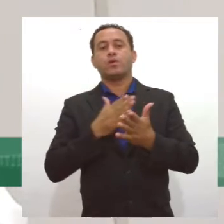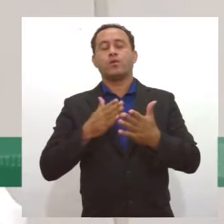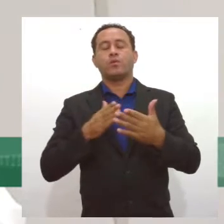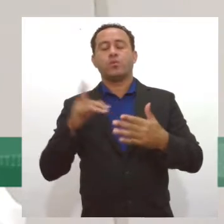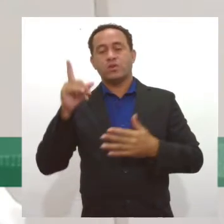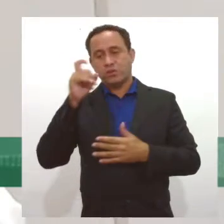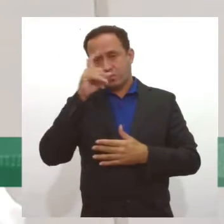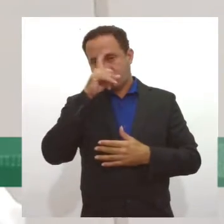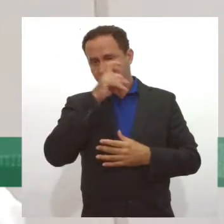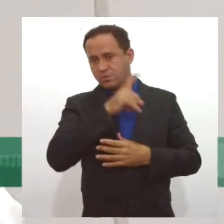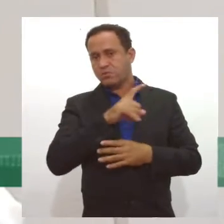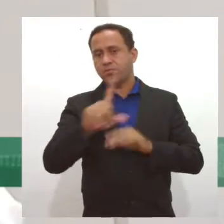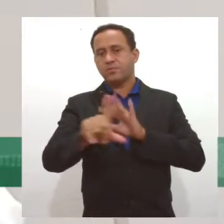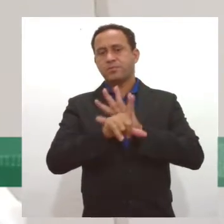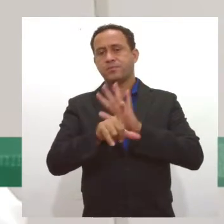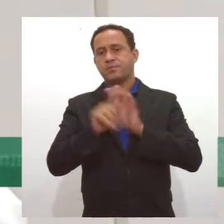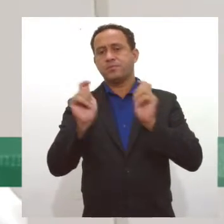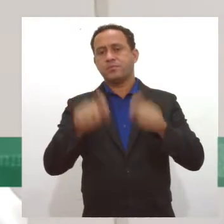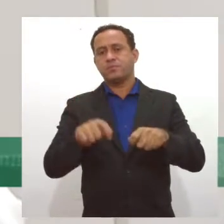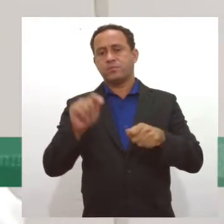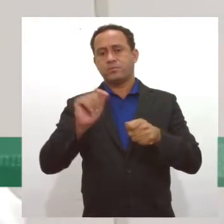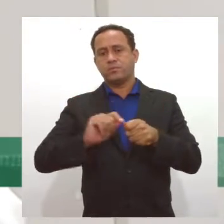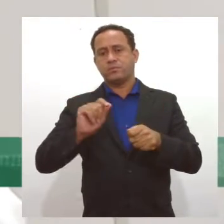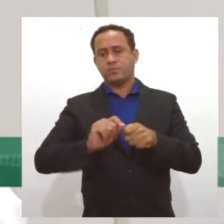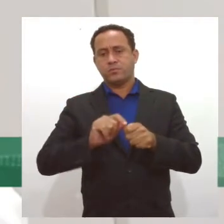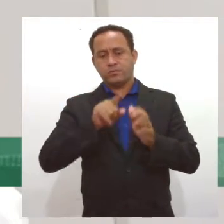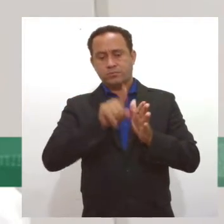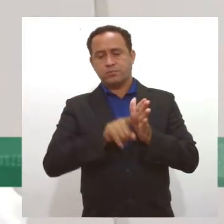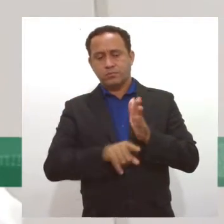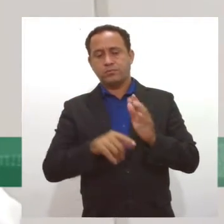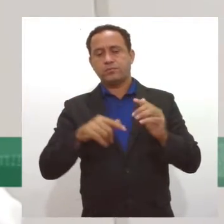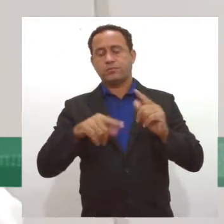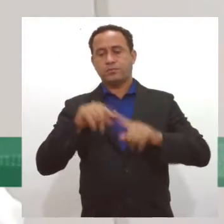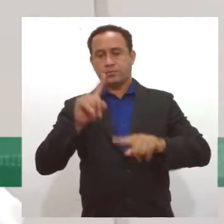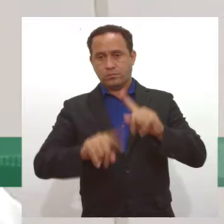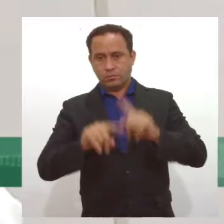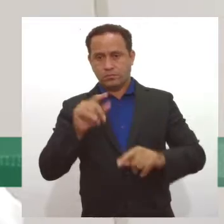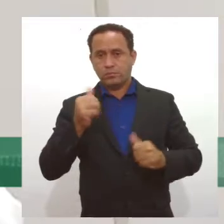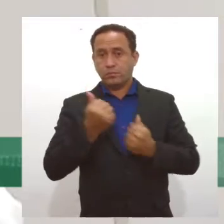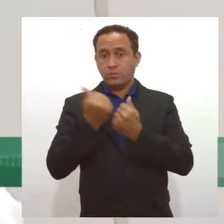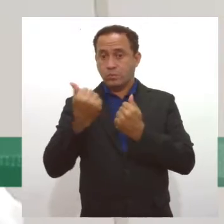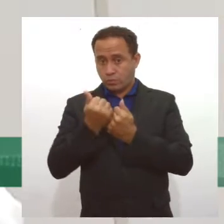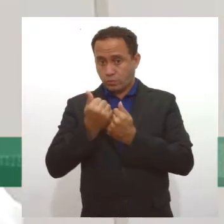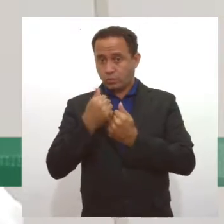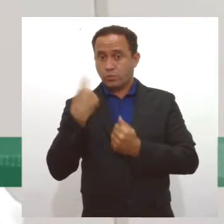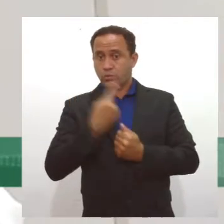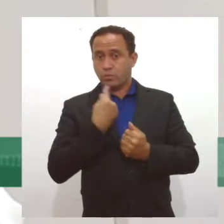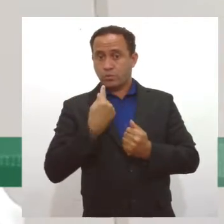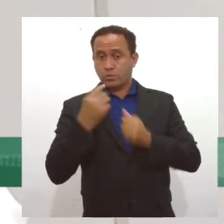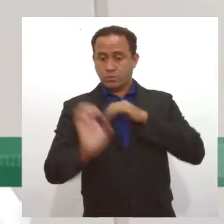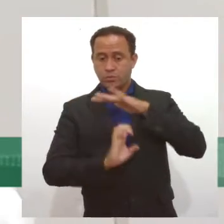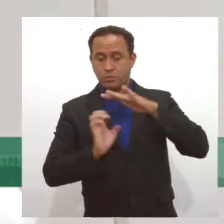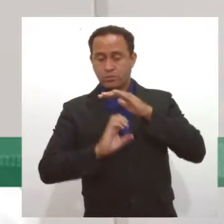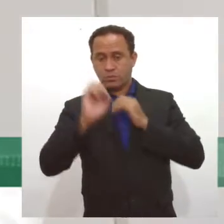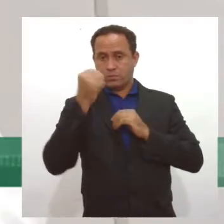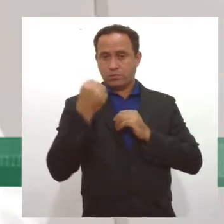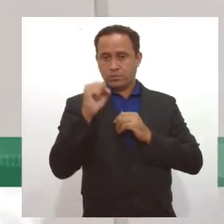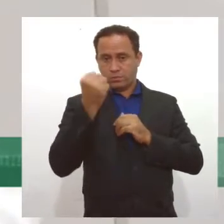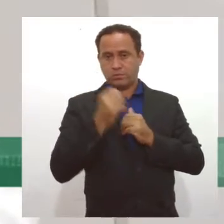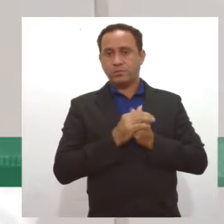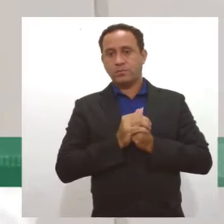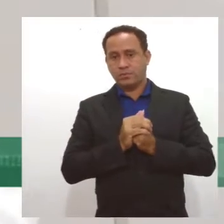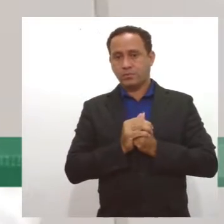para fazer, para que possa ser feito teste de produto. Isso ajuda as nossas empresas aqui sergipanas. Então,